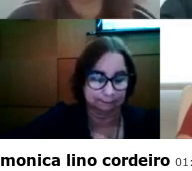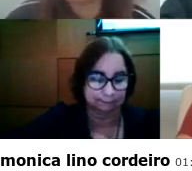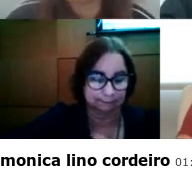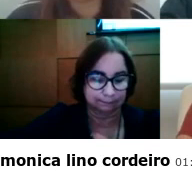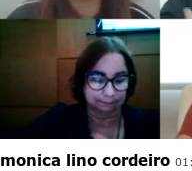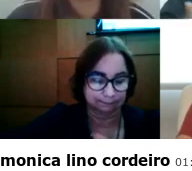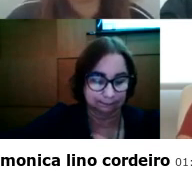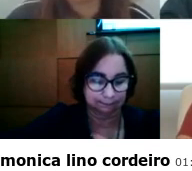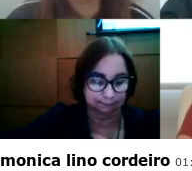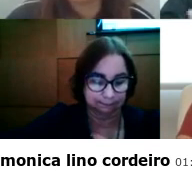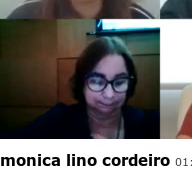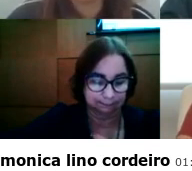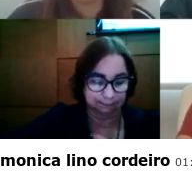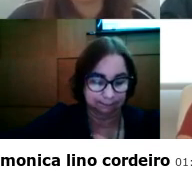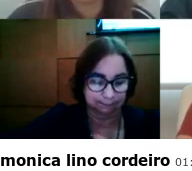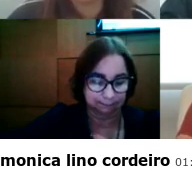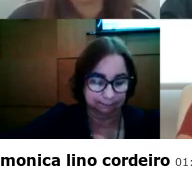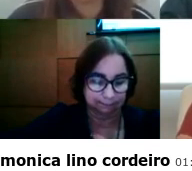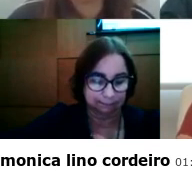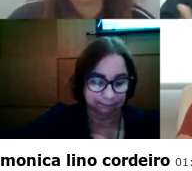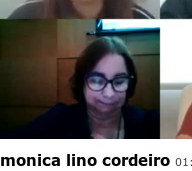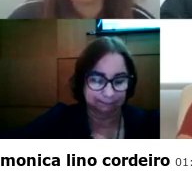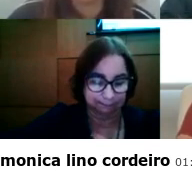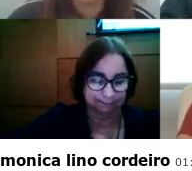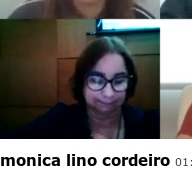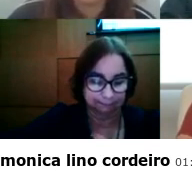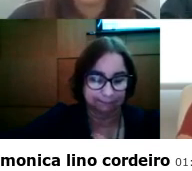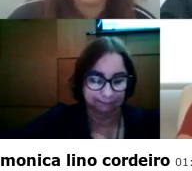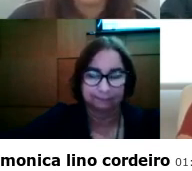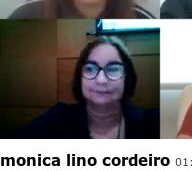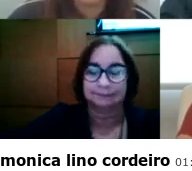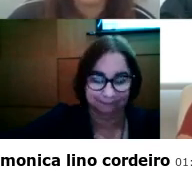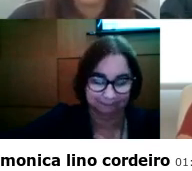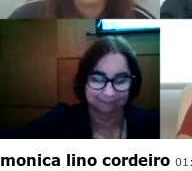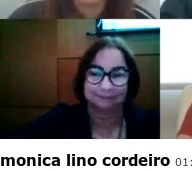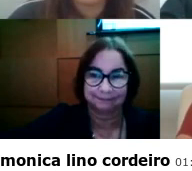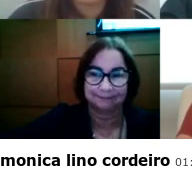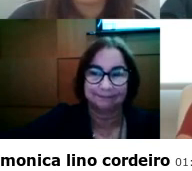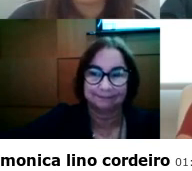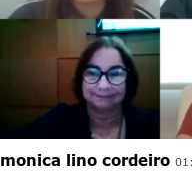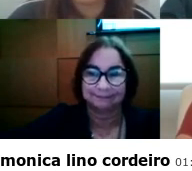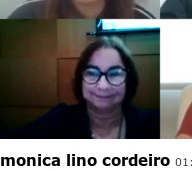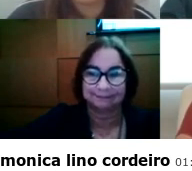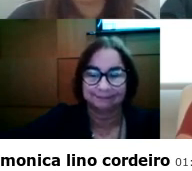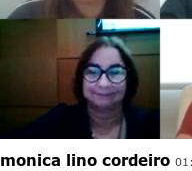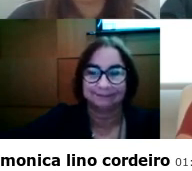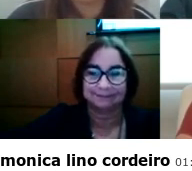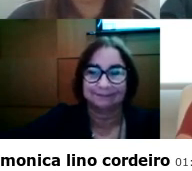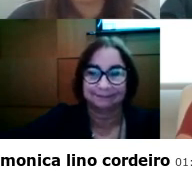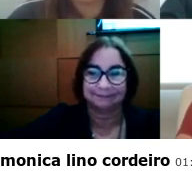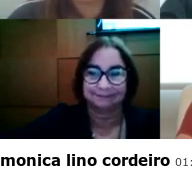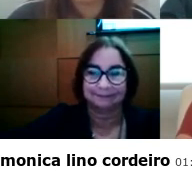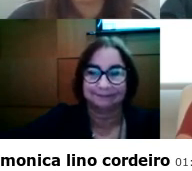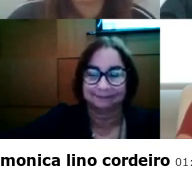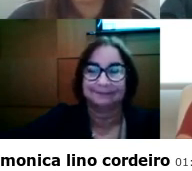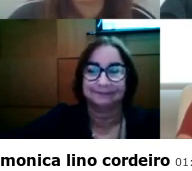e é utilizando desse um pouco psicóloga um pouco assistente social que a gente vai ali sensibilizando essas pessoas